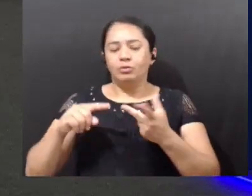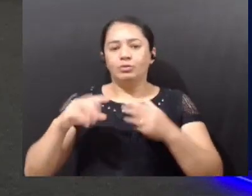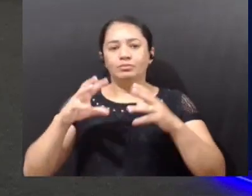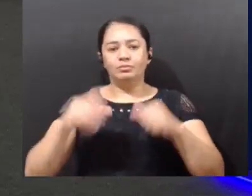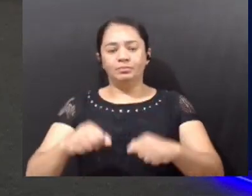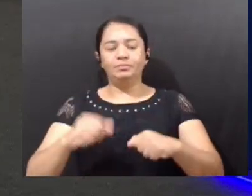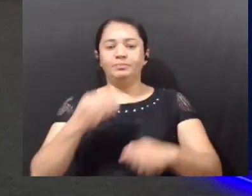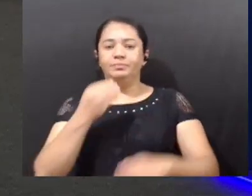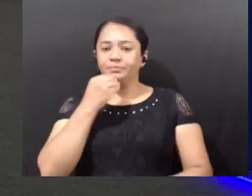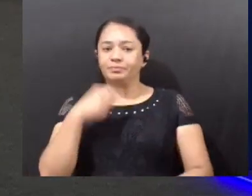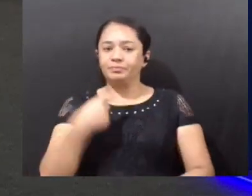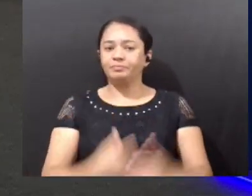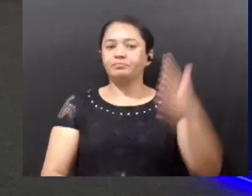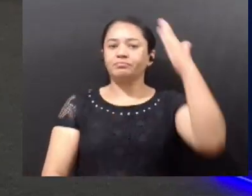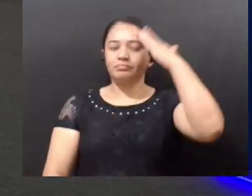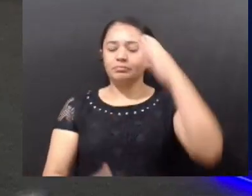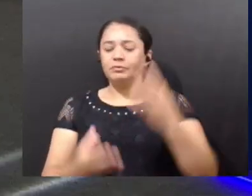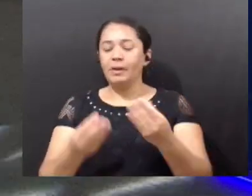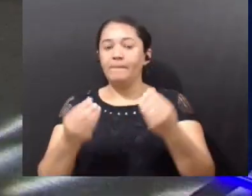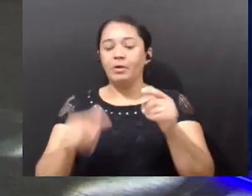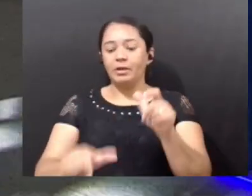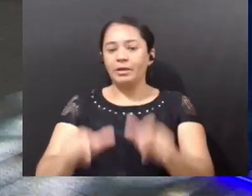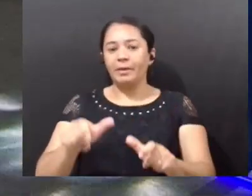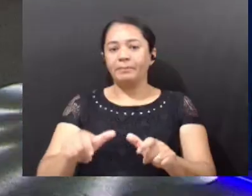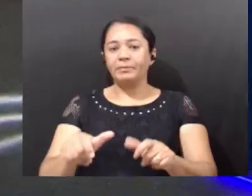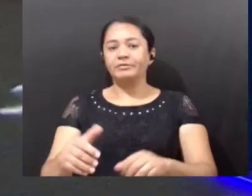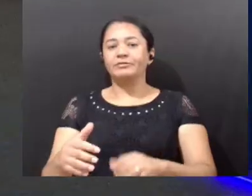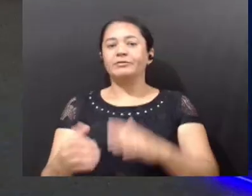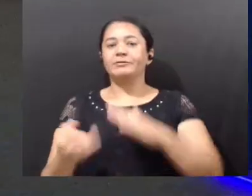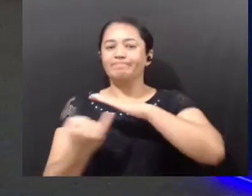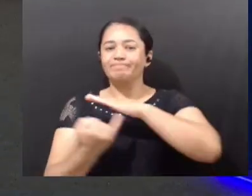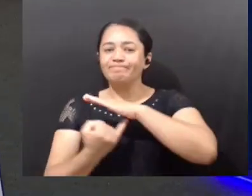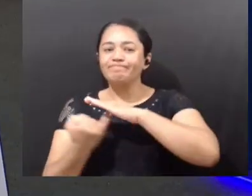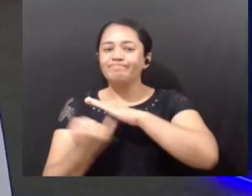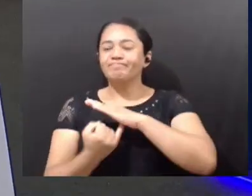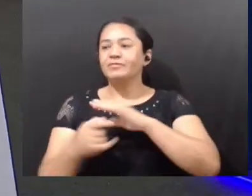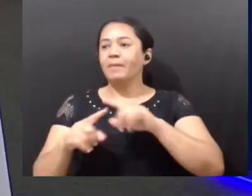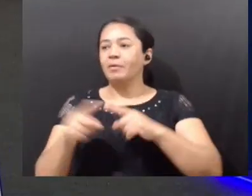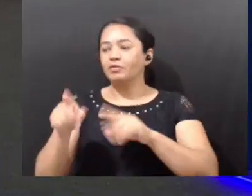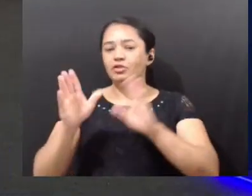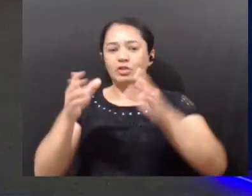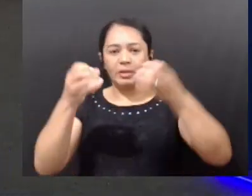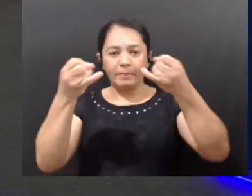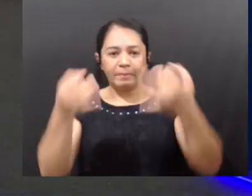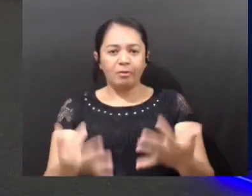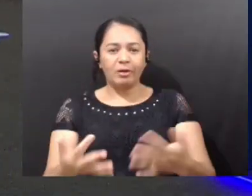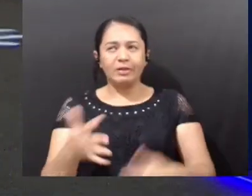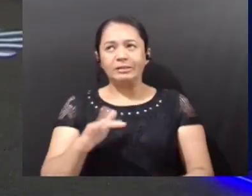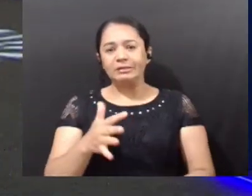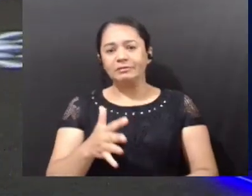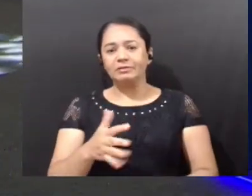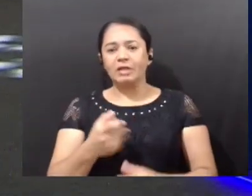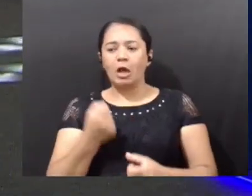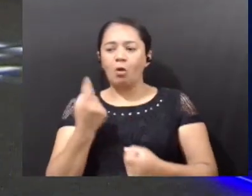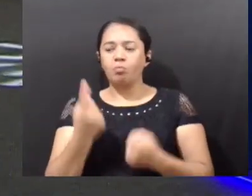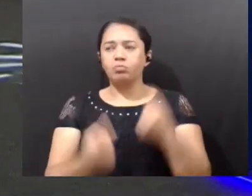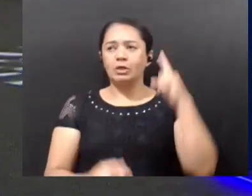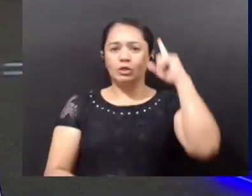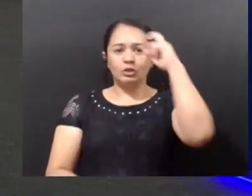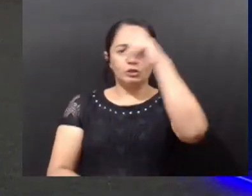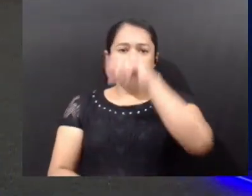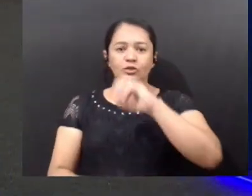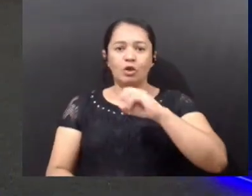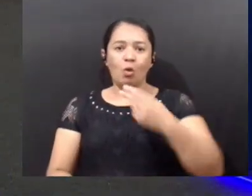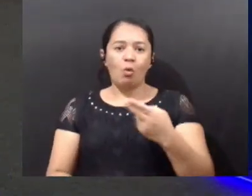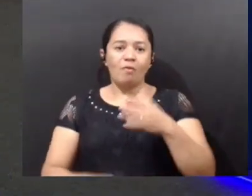tem muita gente que está na informalidade e que você mesmo falou, às vezes ela tem alguma dificuldade ou às vezes falta de